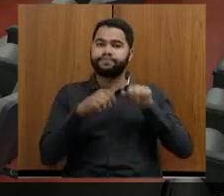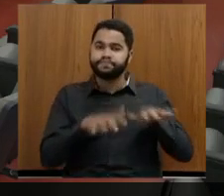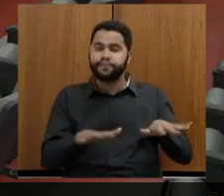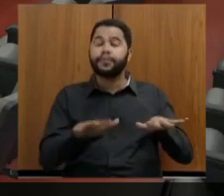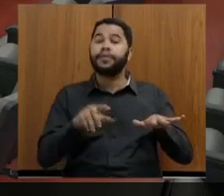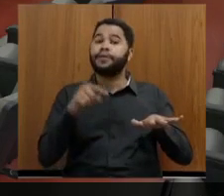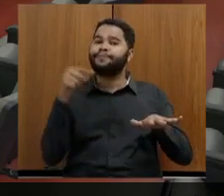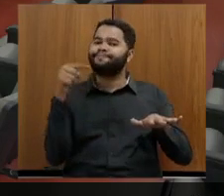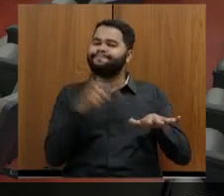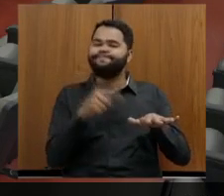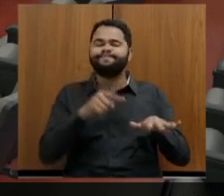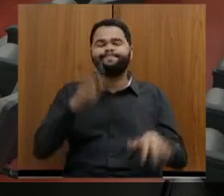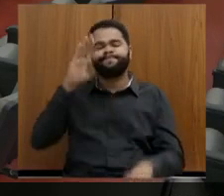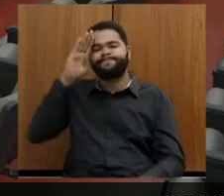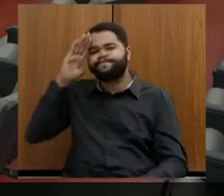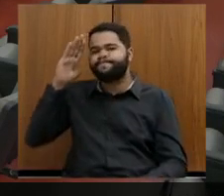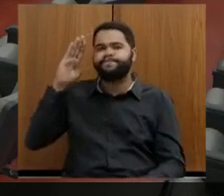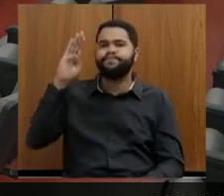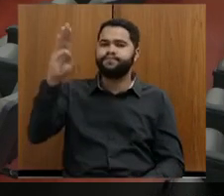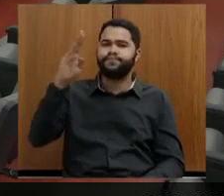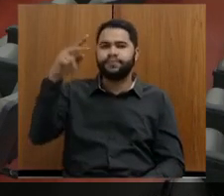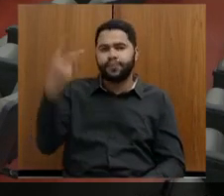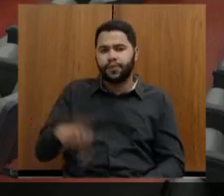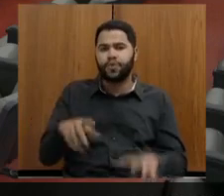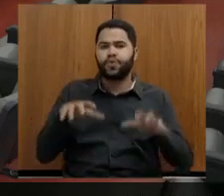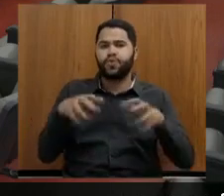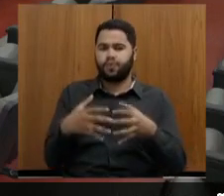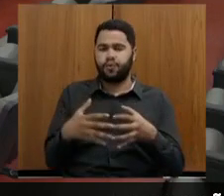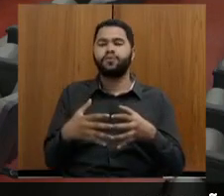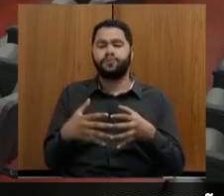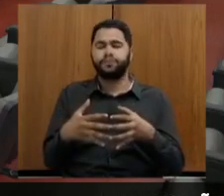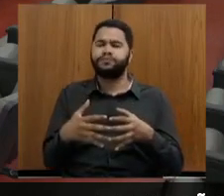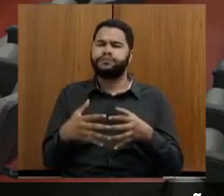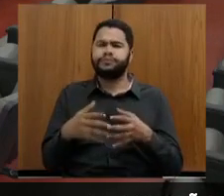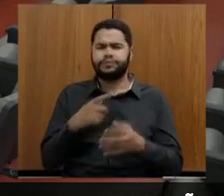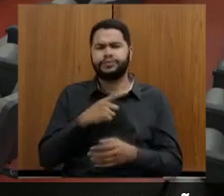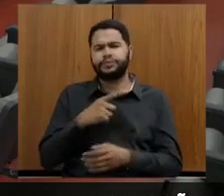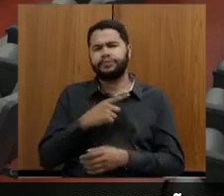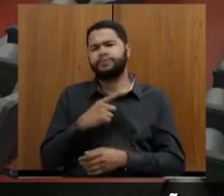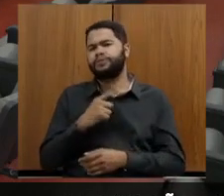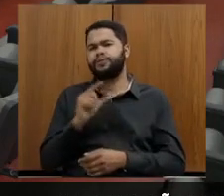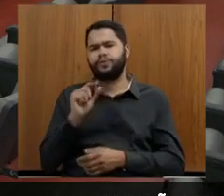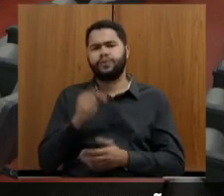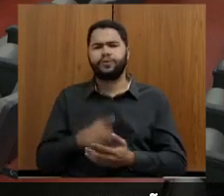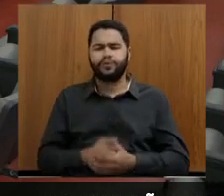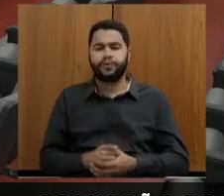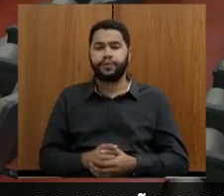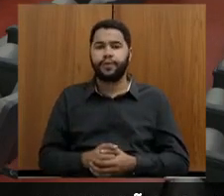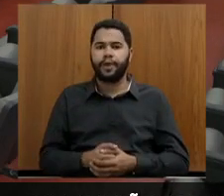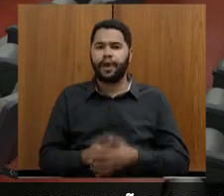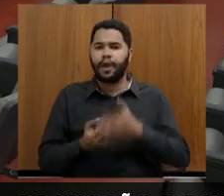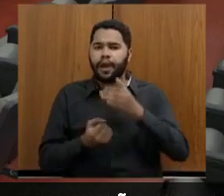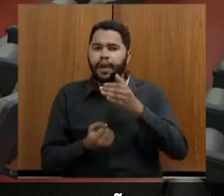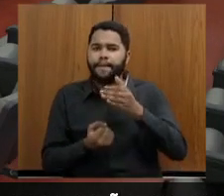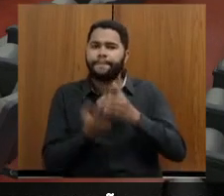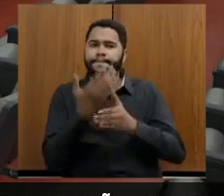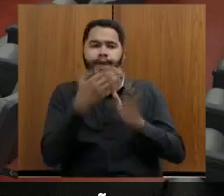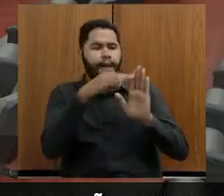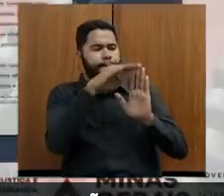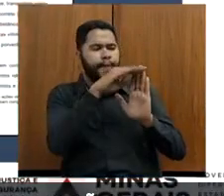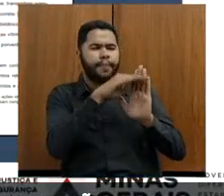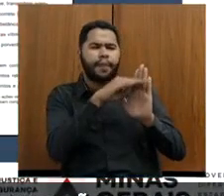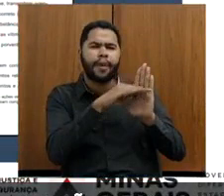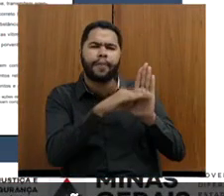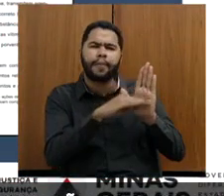Este é um ponto de muito destaque dentro da nossa Corporação nós tivemos então aí a elaboração de